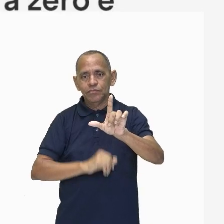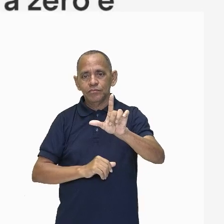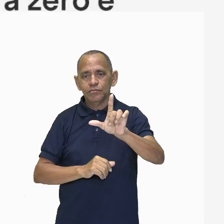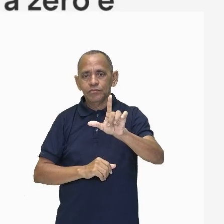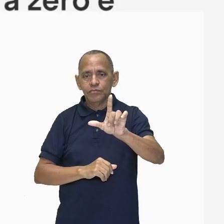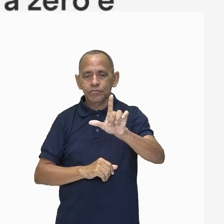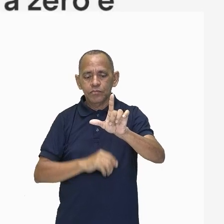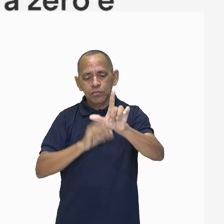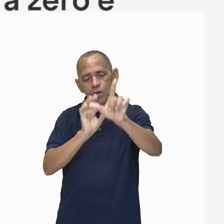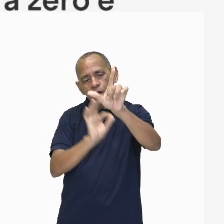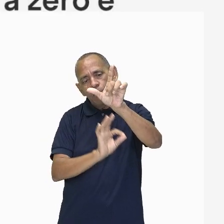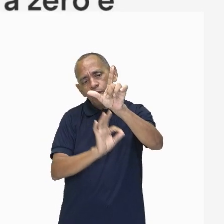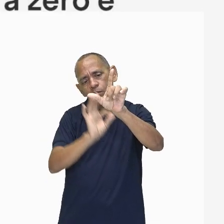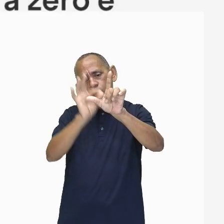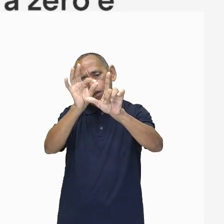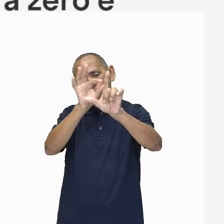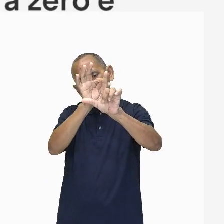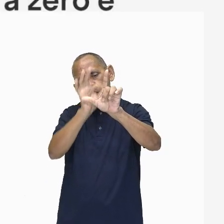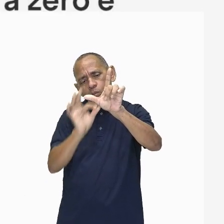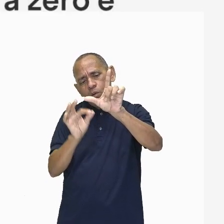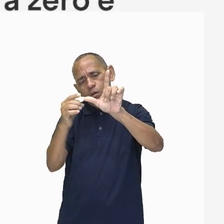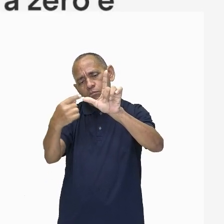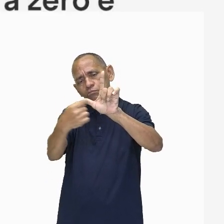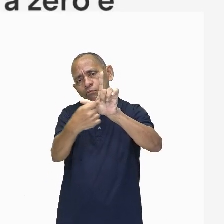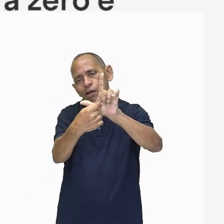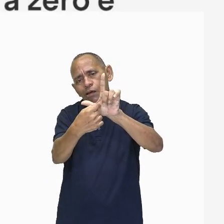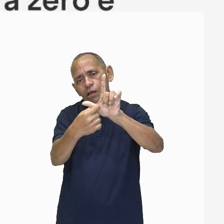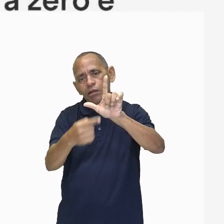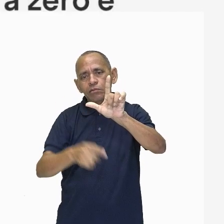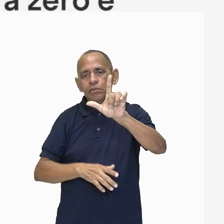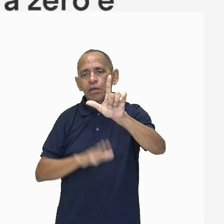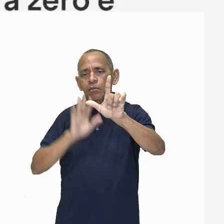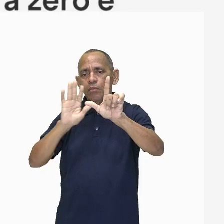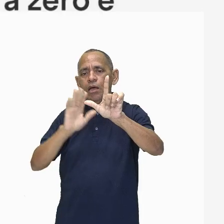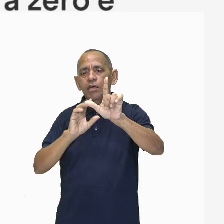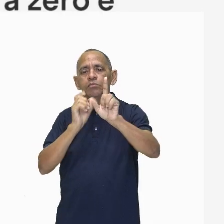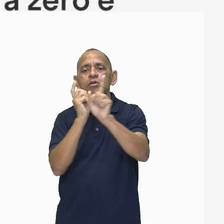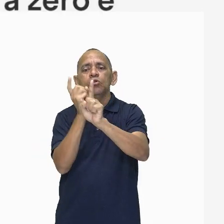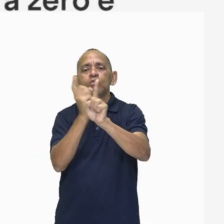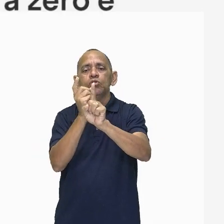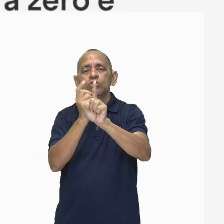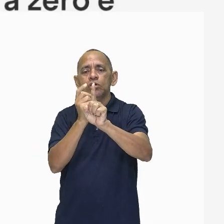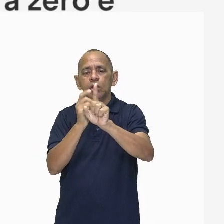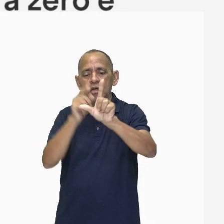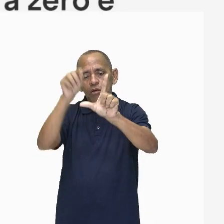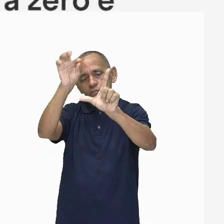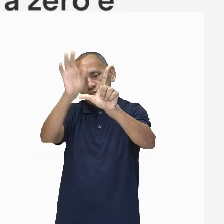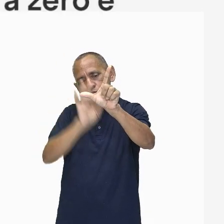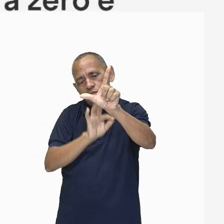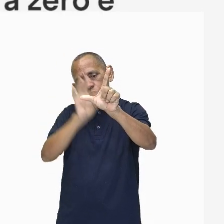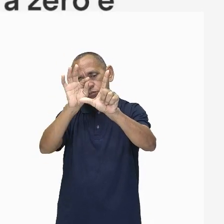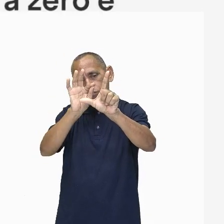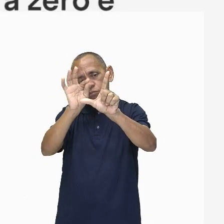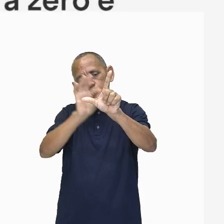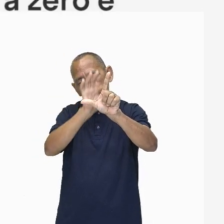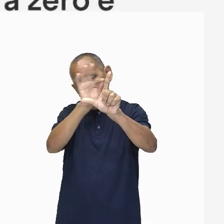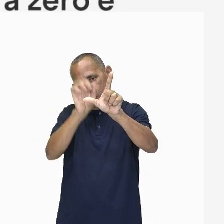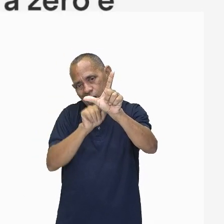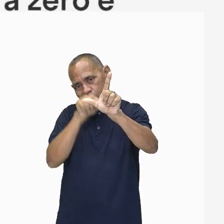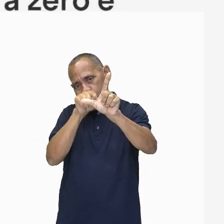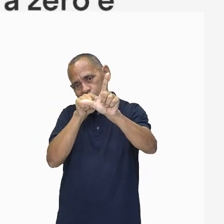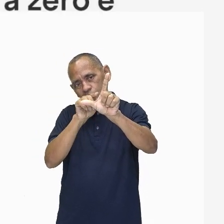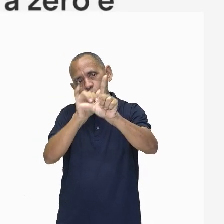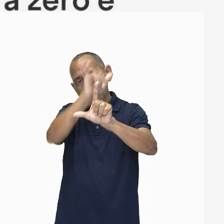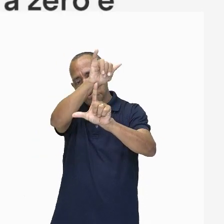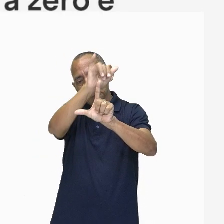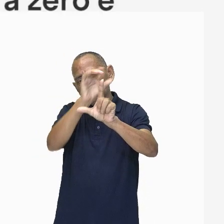x. Para encontrar a raiz, já que faz o y ser igual a zero, o que eu